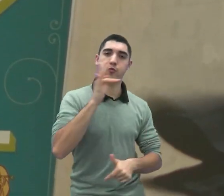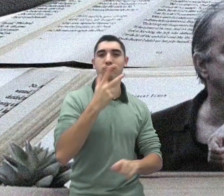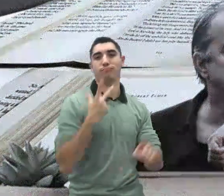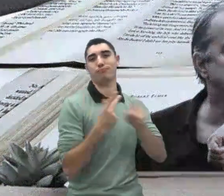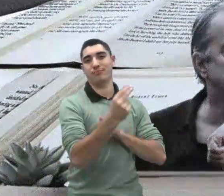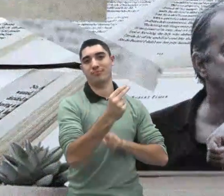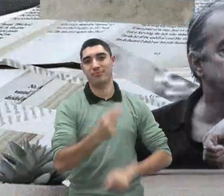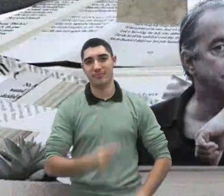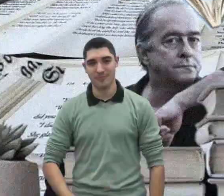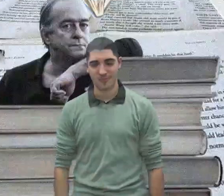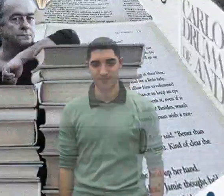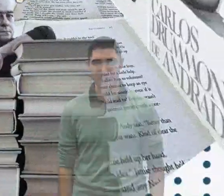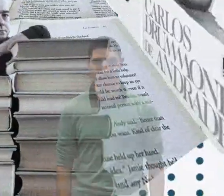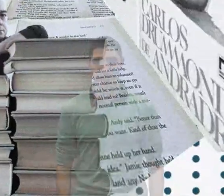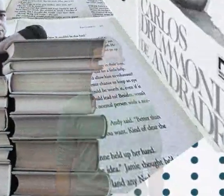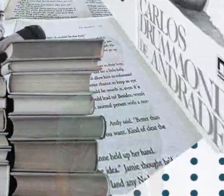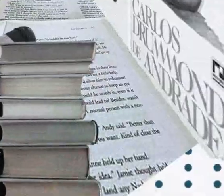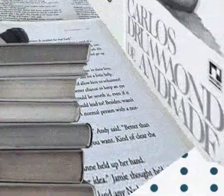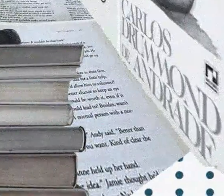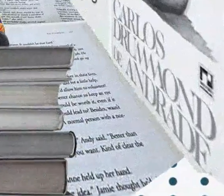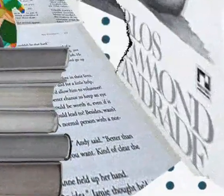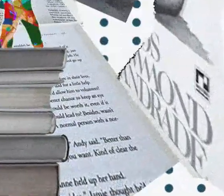lá.